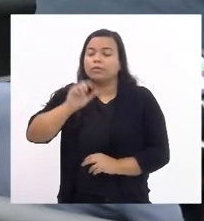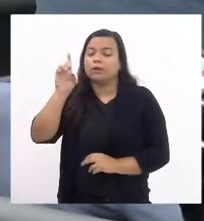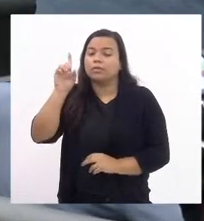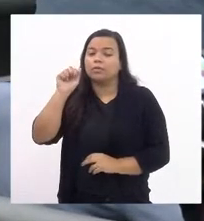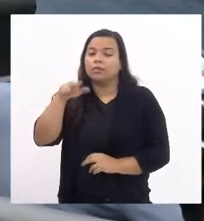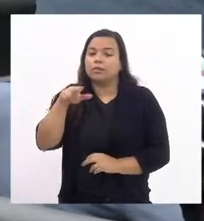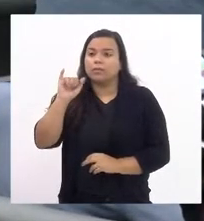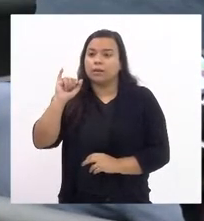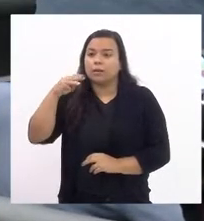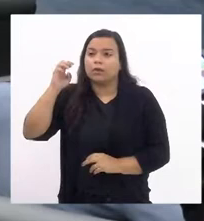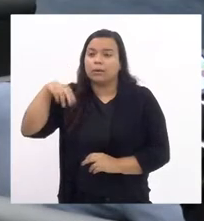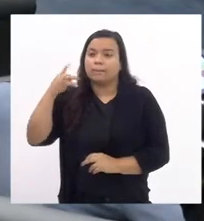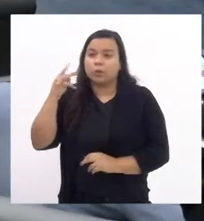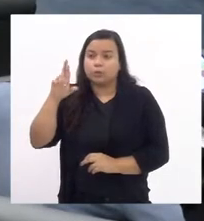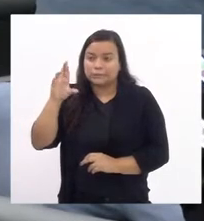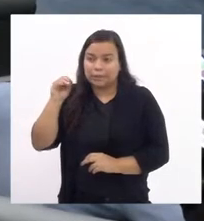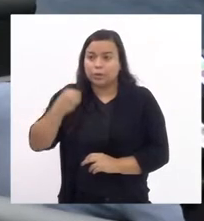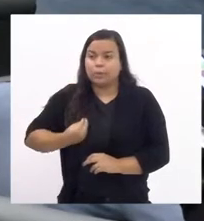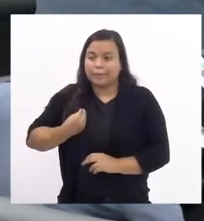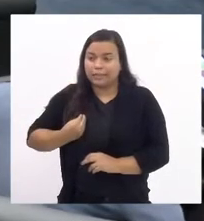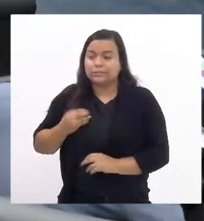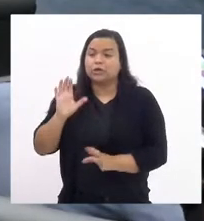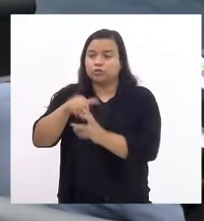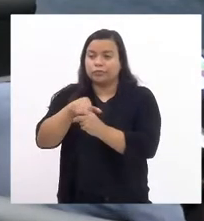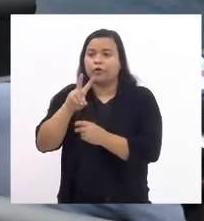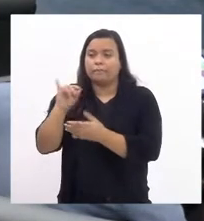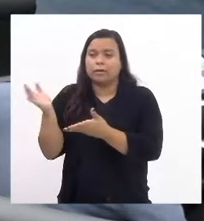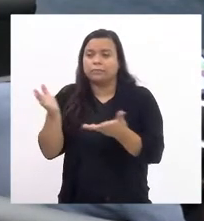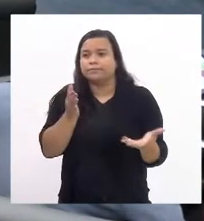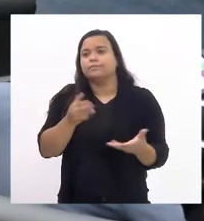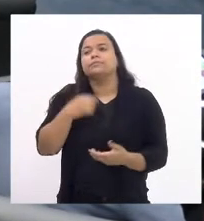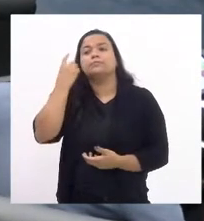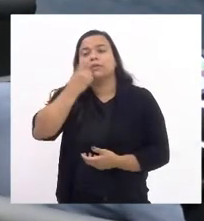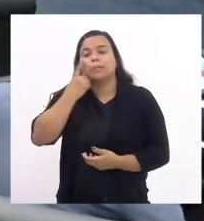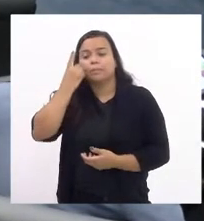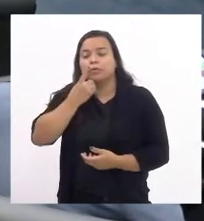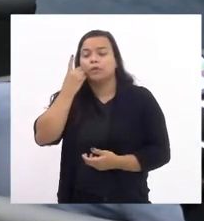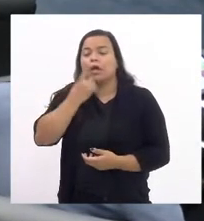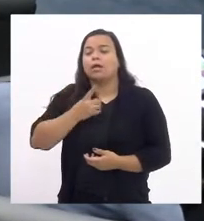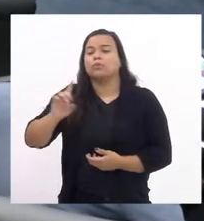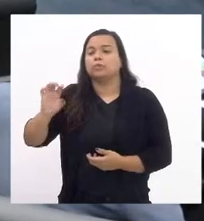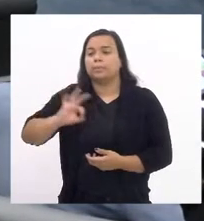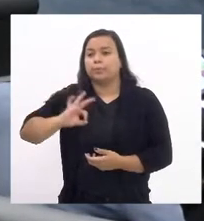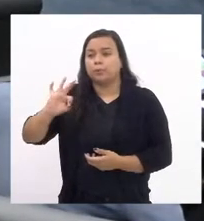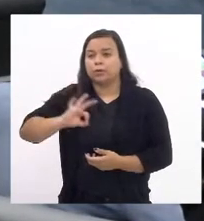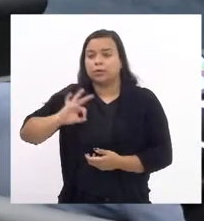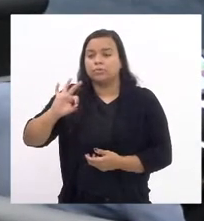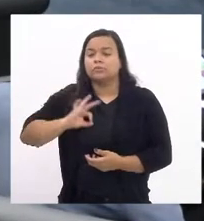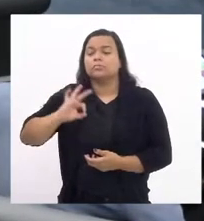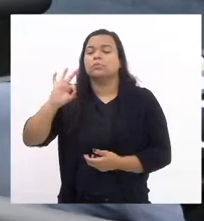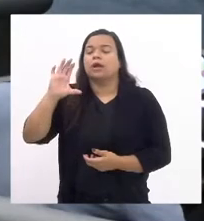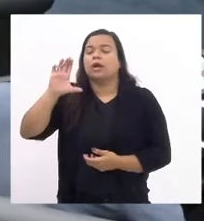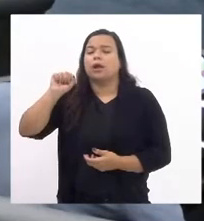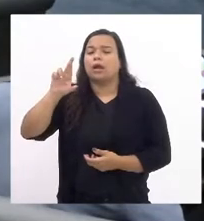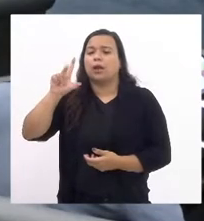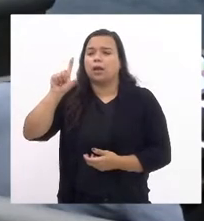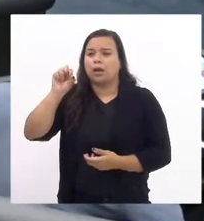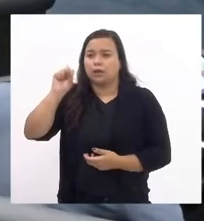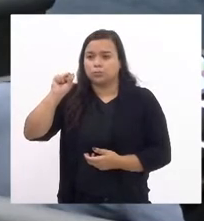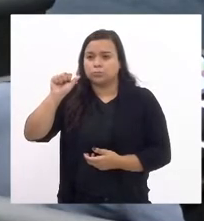Monteiro. Presente, vai votar. Deputado Delegado Carlos Augusto. Presente, vai